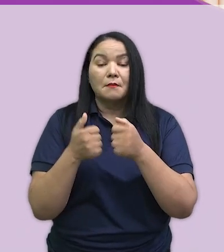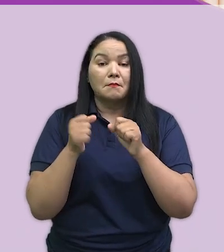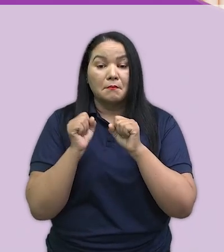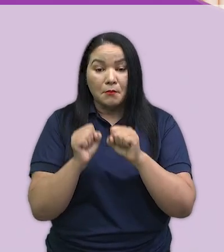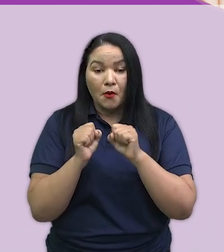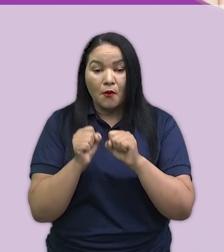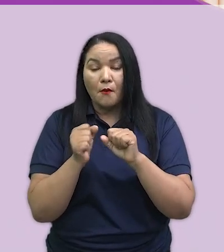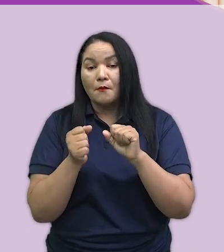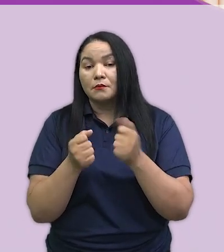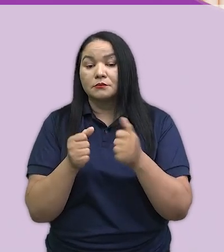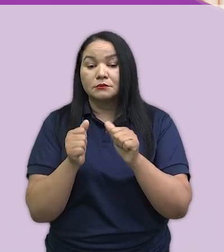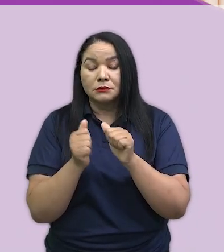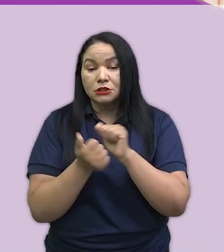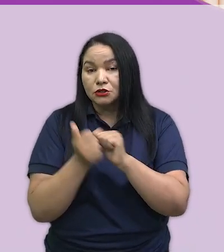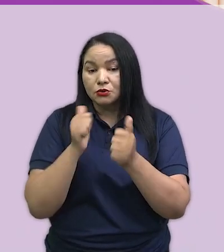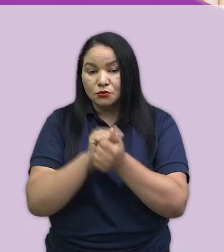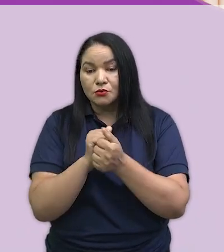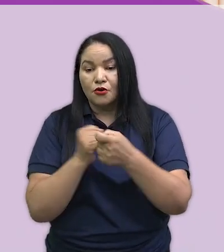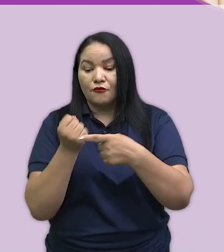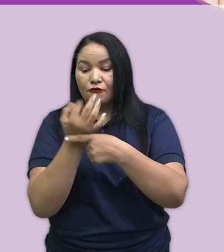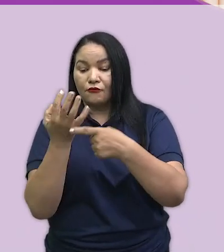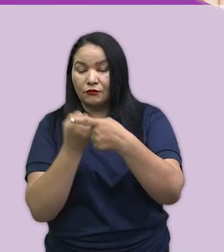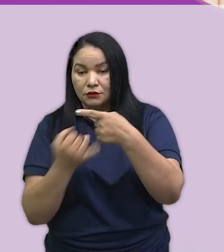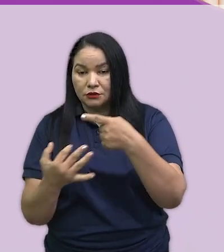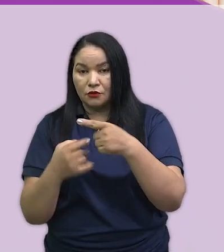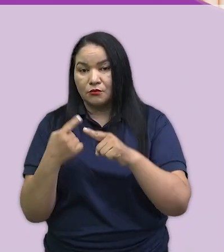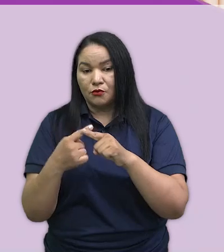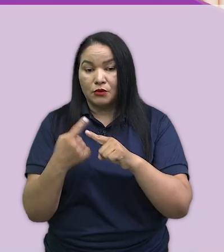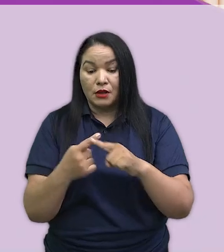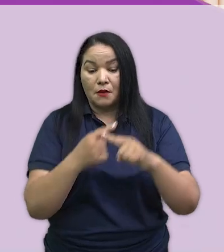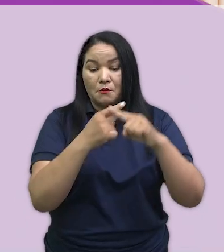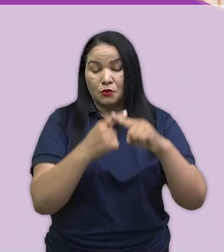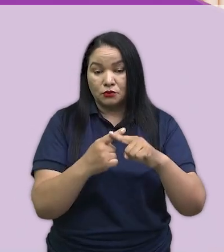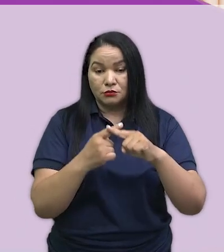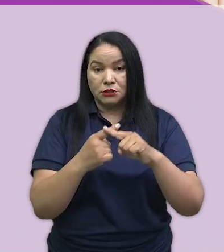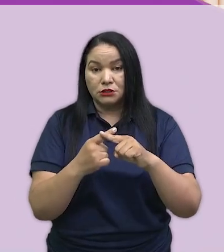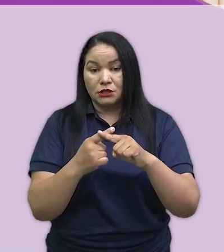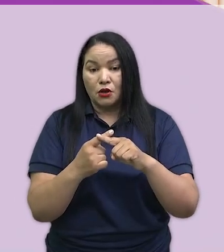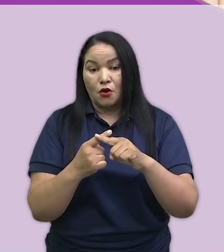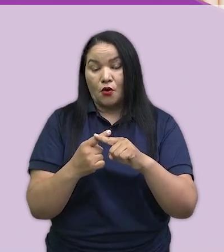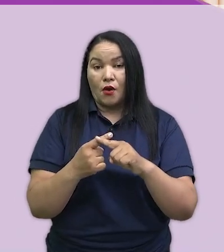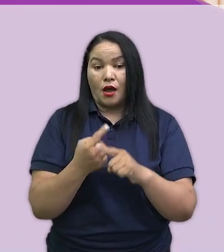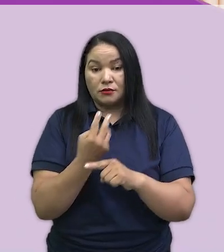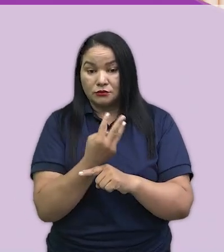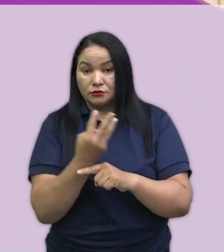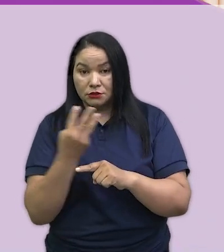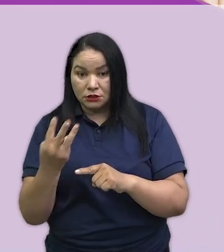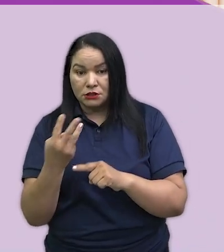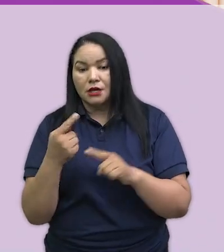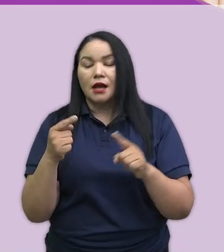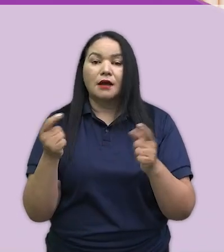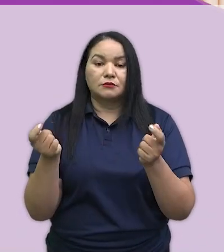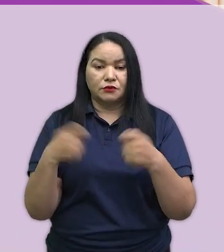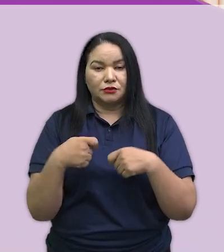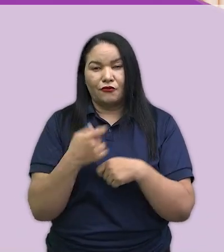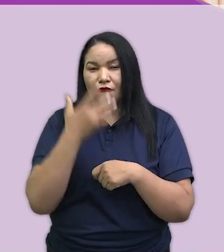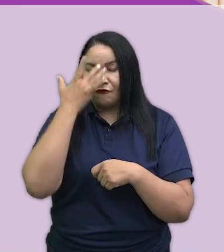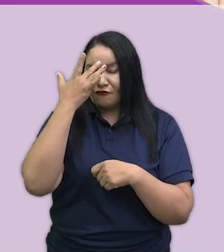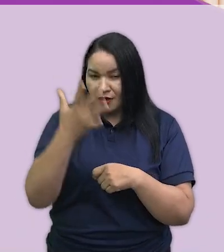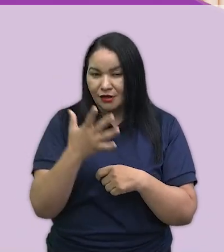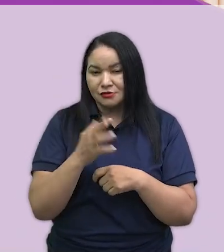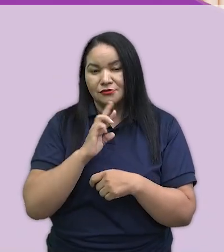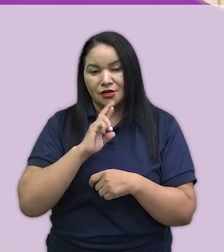transforme sempre numa fração, pois, trabalhando a multiplicação entre esses três fatores, ficará muito mais